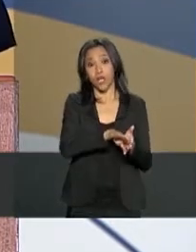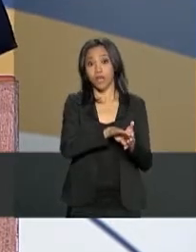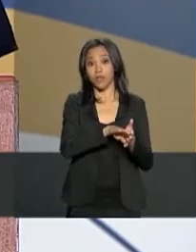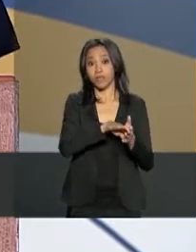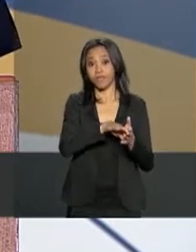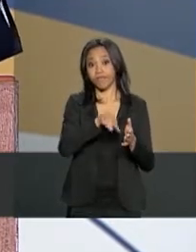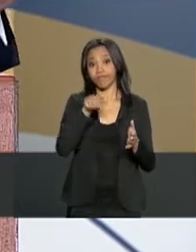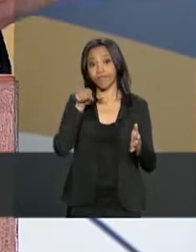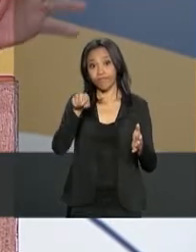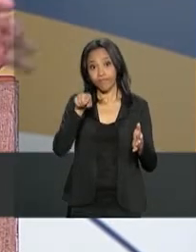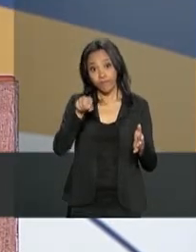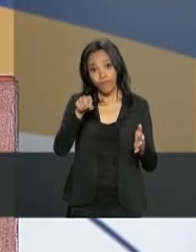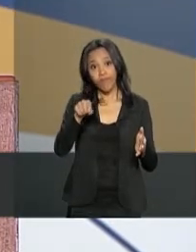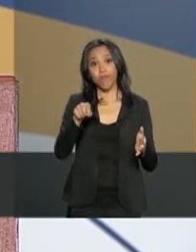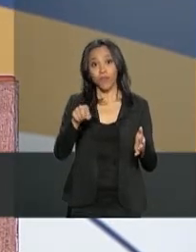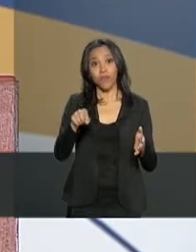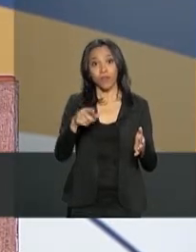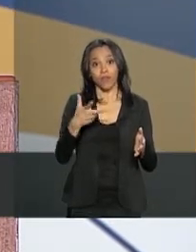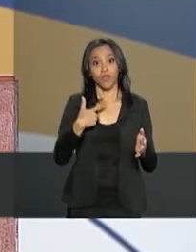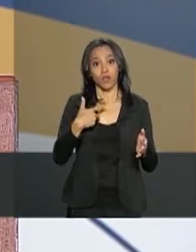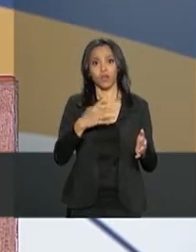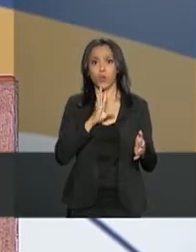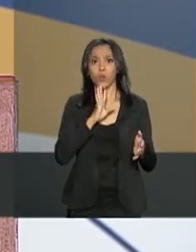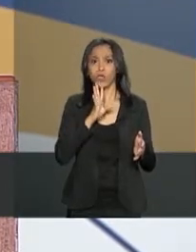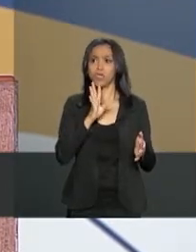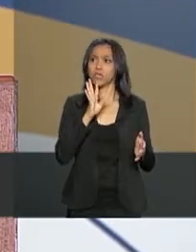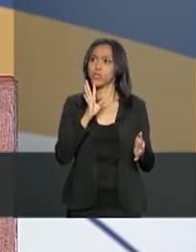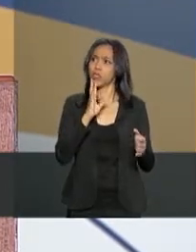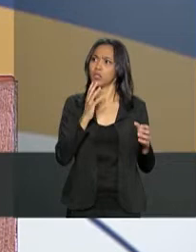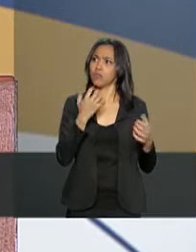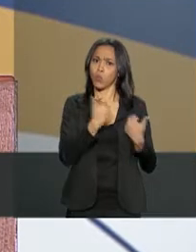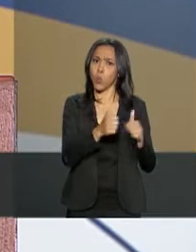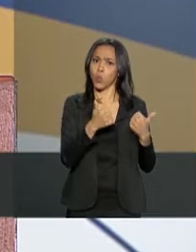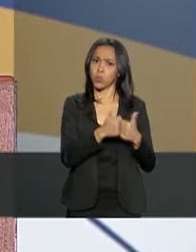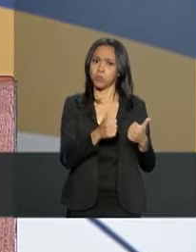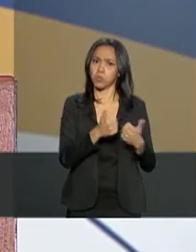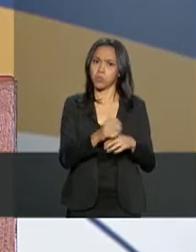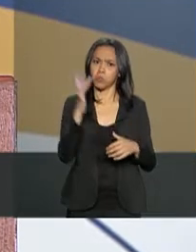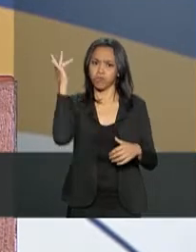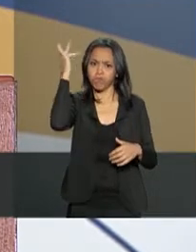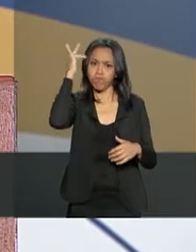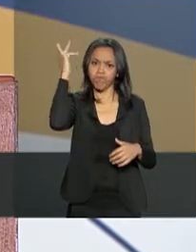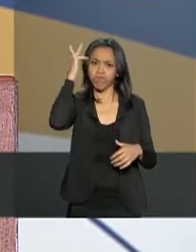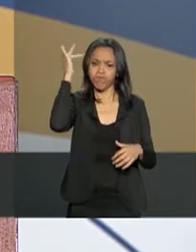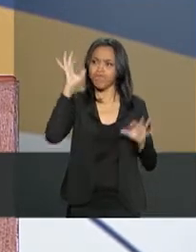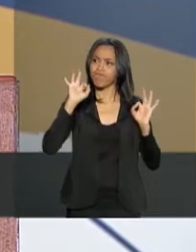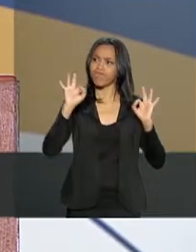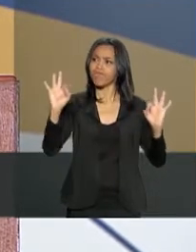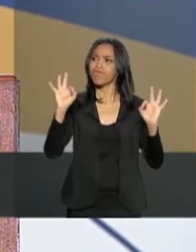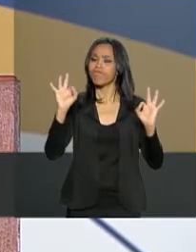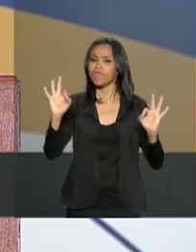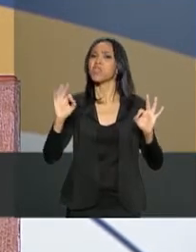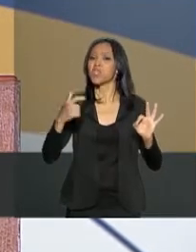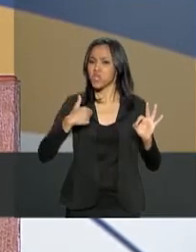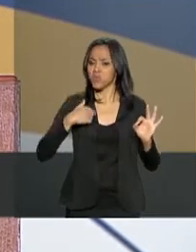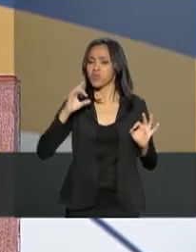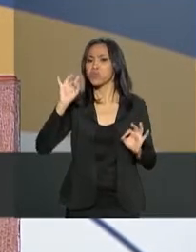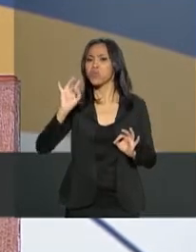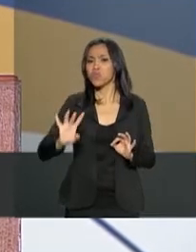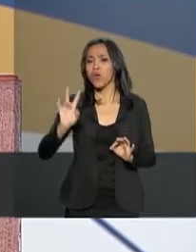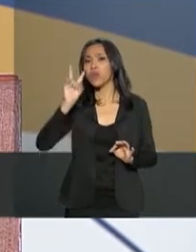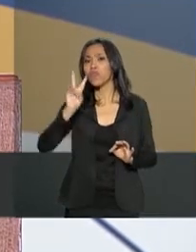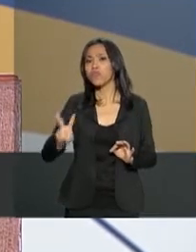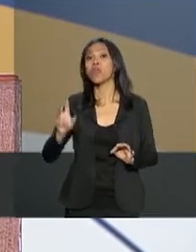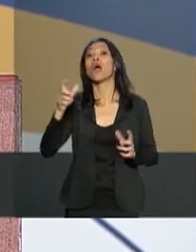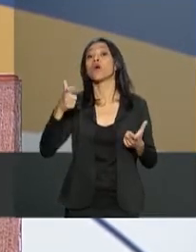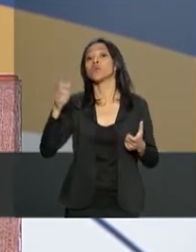acabei de conhecer que é um ônibus moderníssimo com coisas que eu só vi confesso na